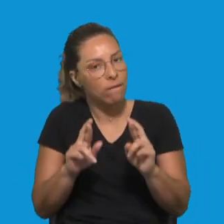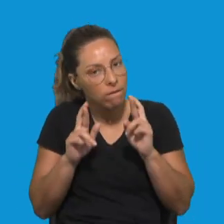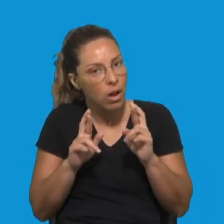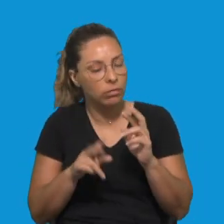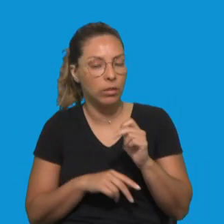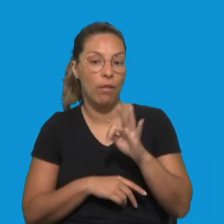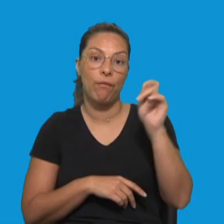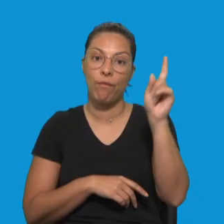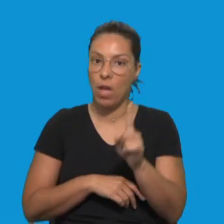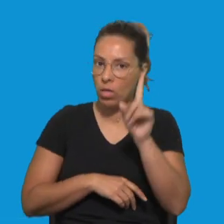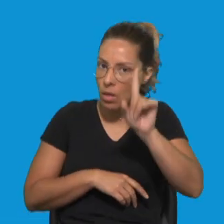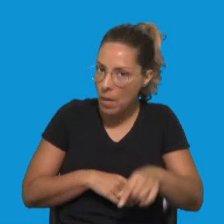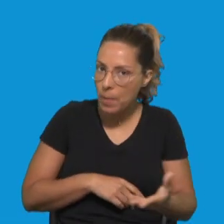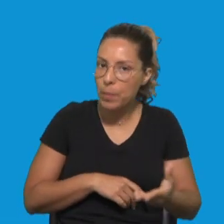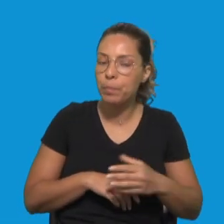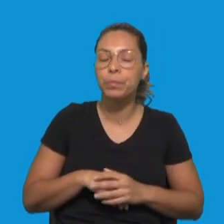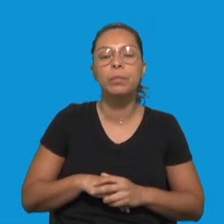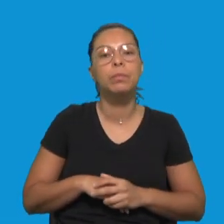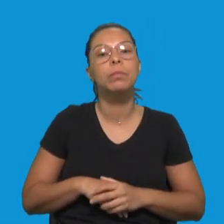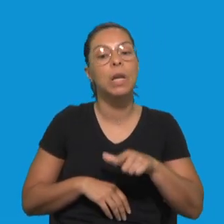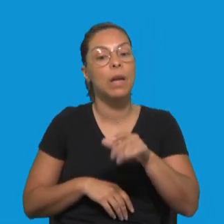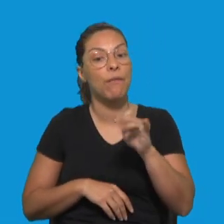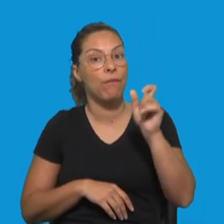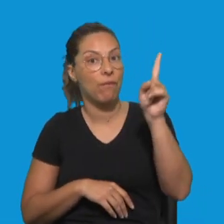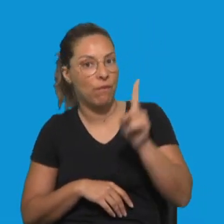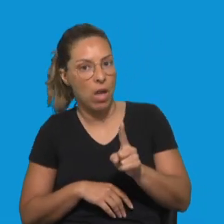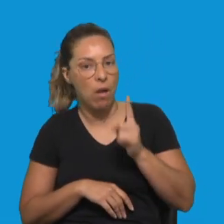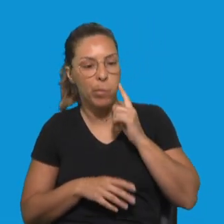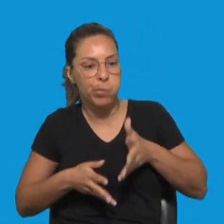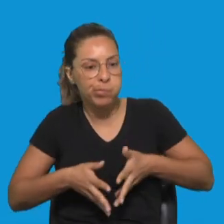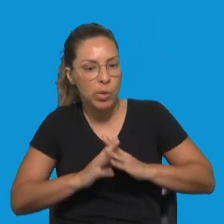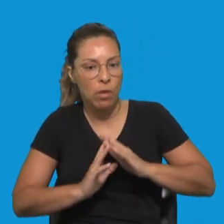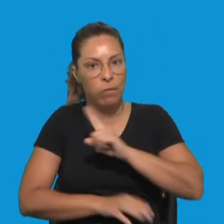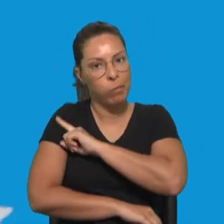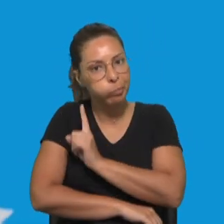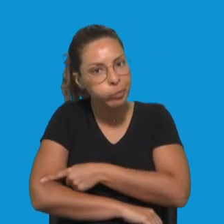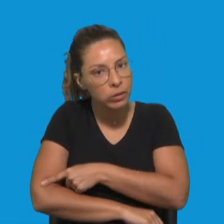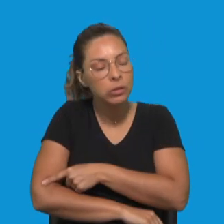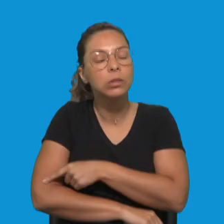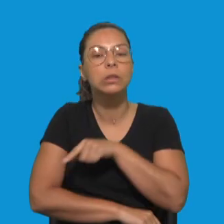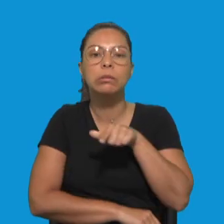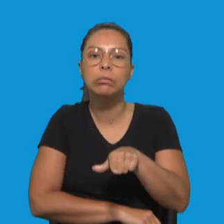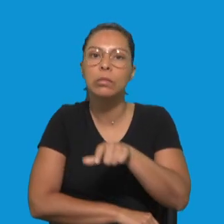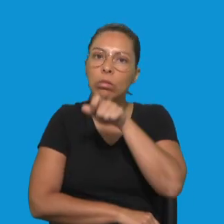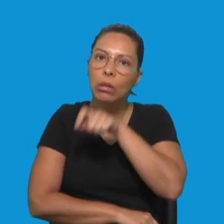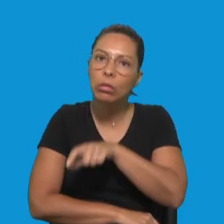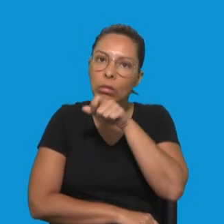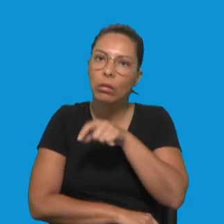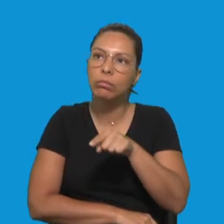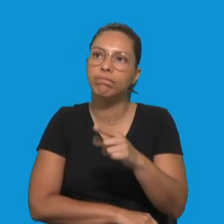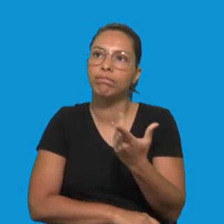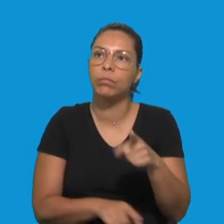fé. E com uma fé mais fortalecida, também a nossa esperança tem uma dimensão